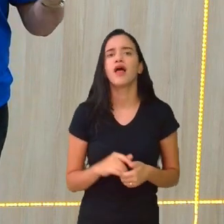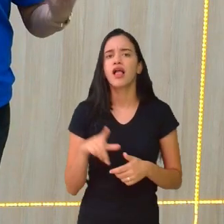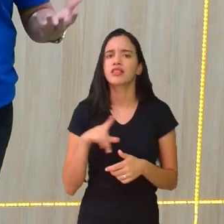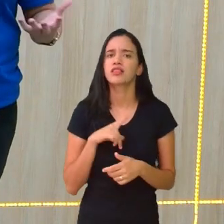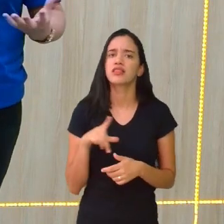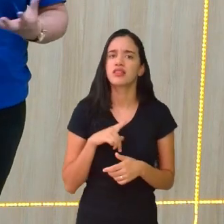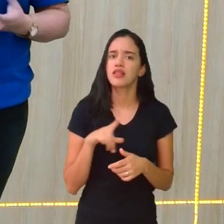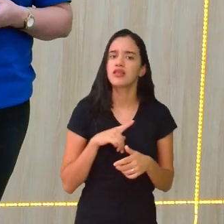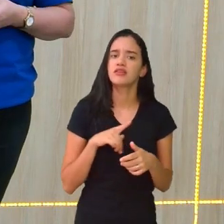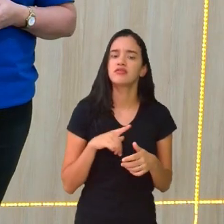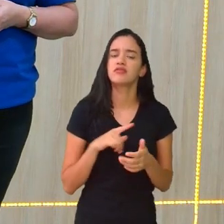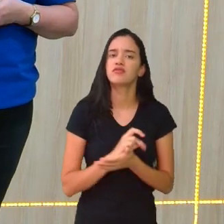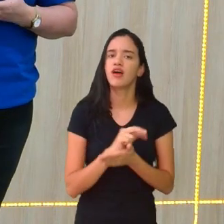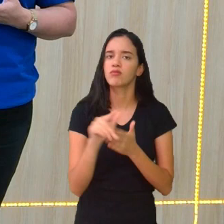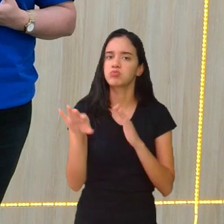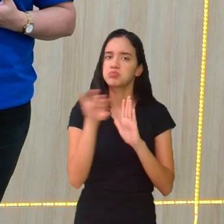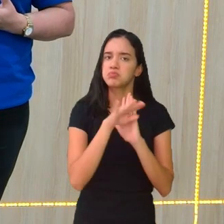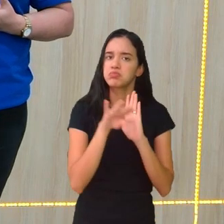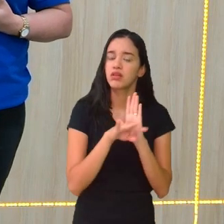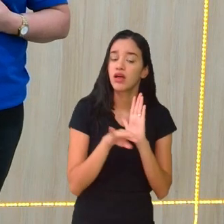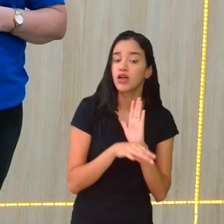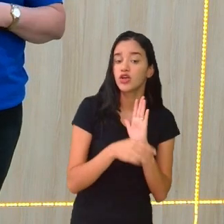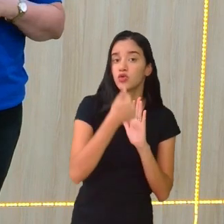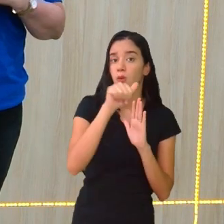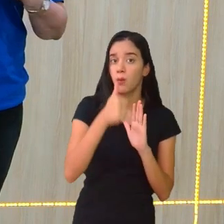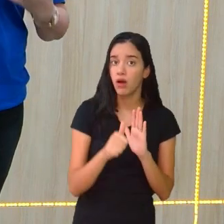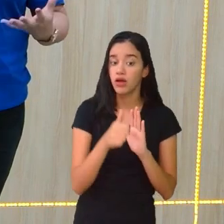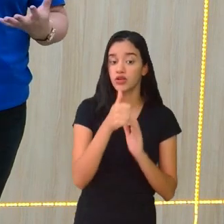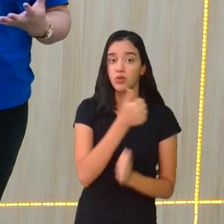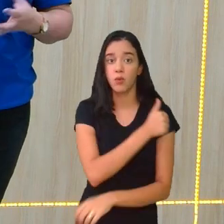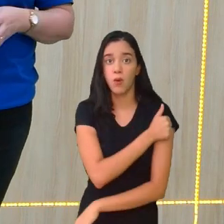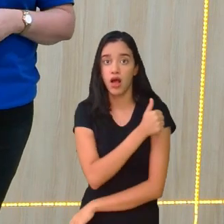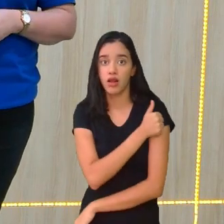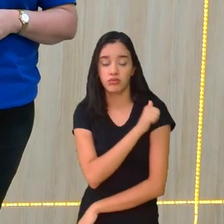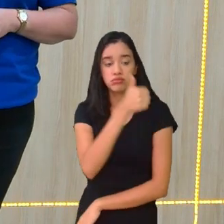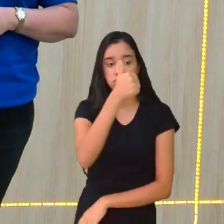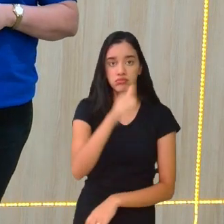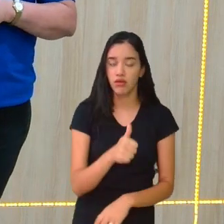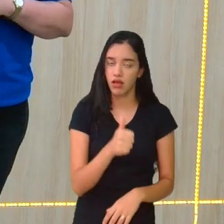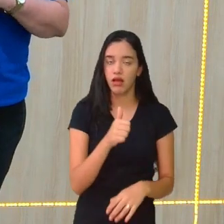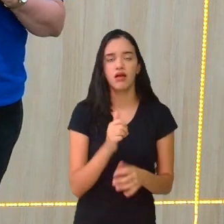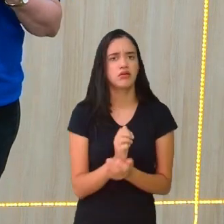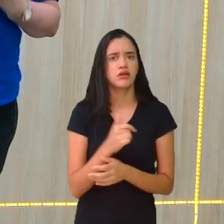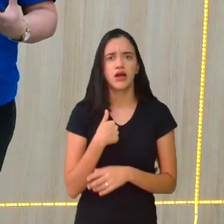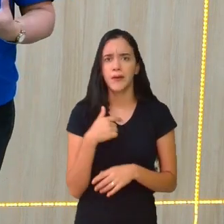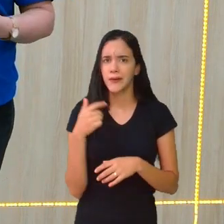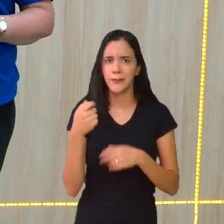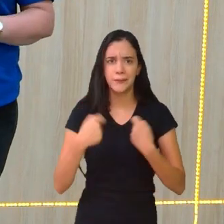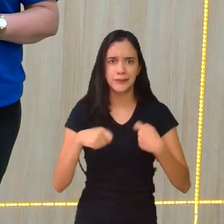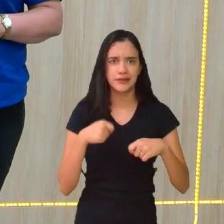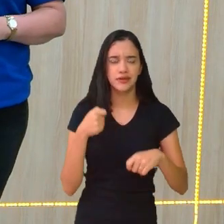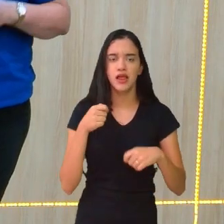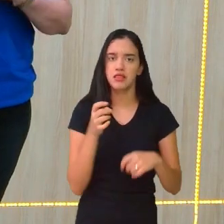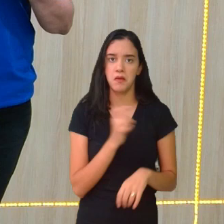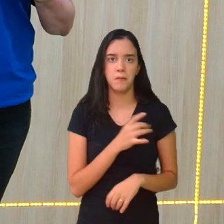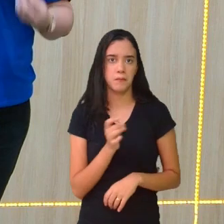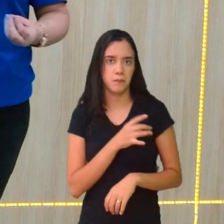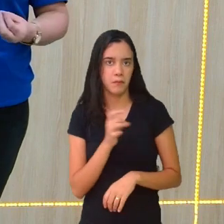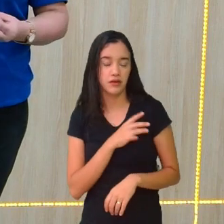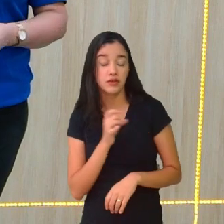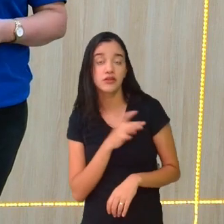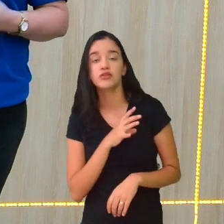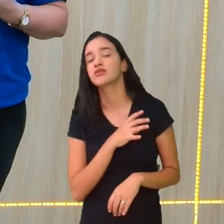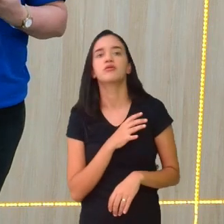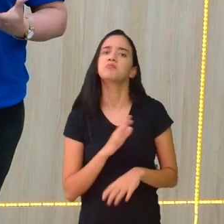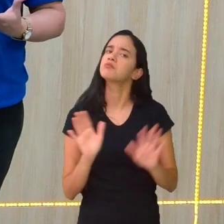tantos elementos que uma aluna é avaliada. Então, não tenha medo, não é, das avaliações, dos momentos